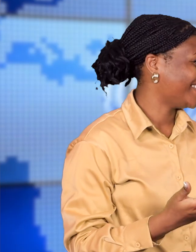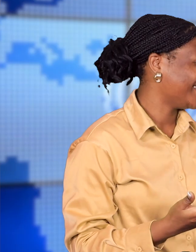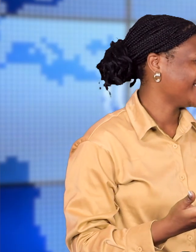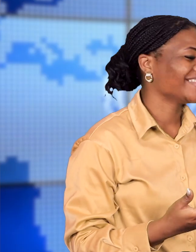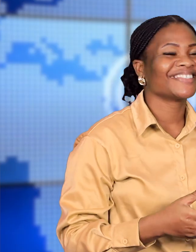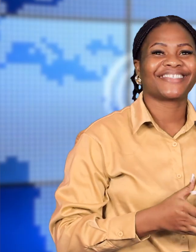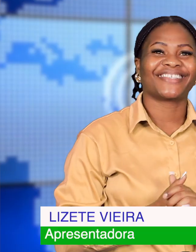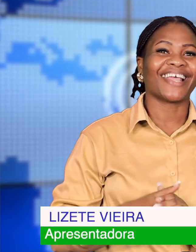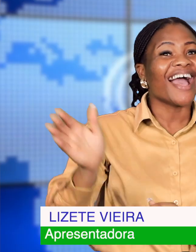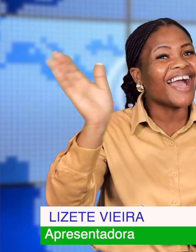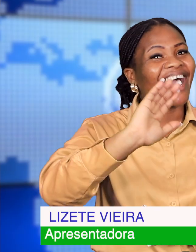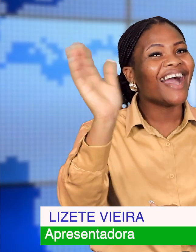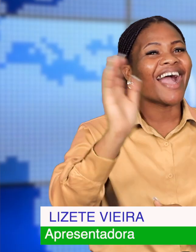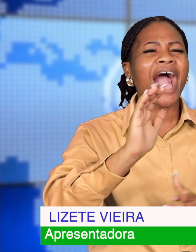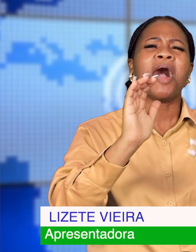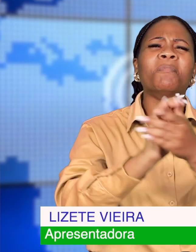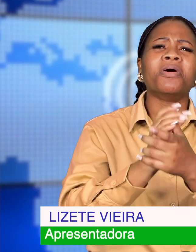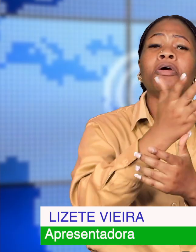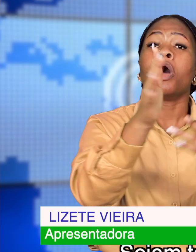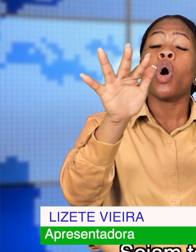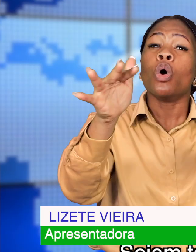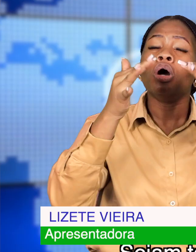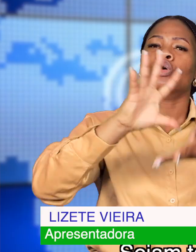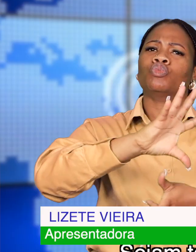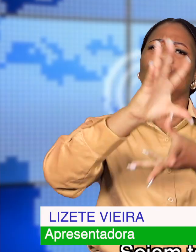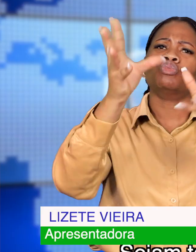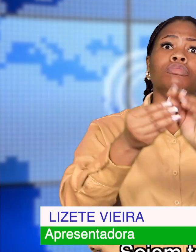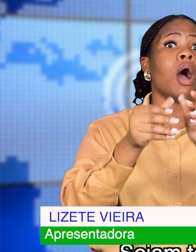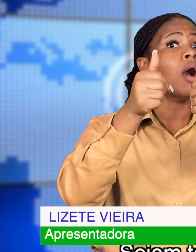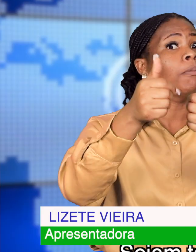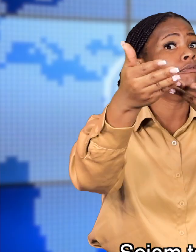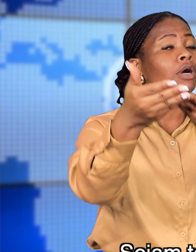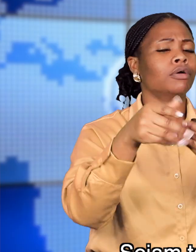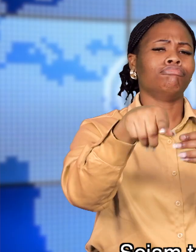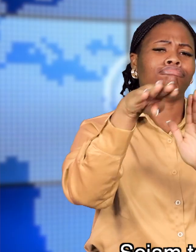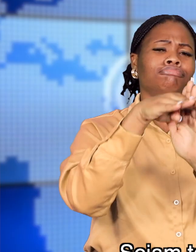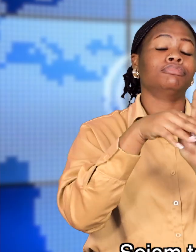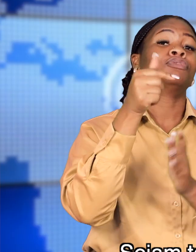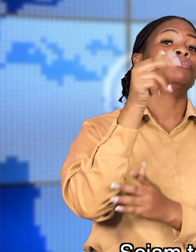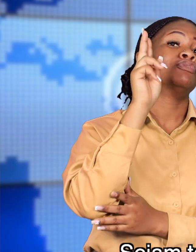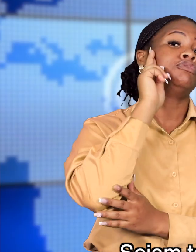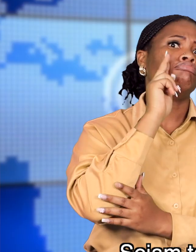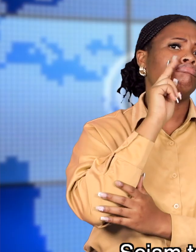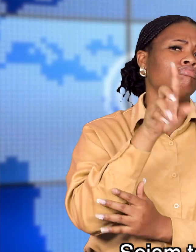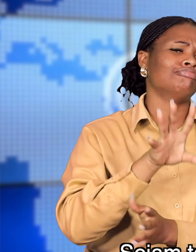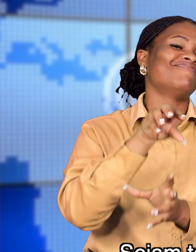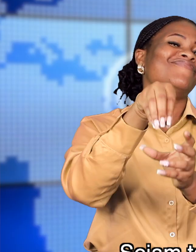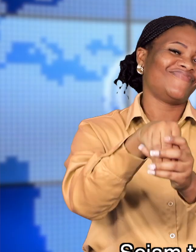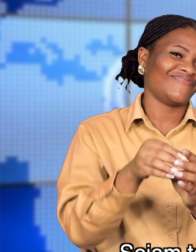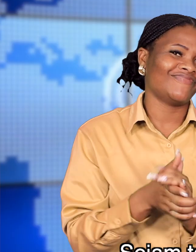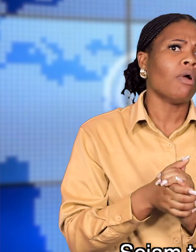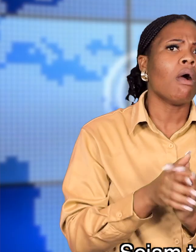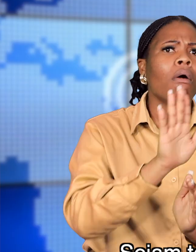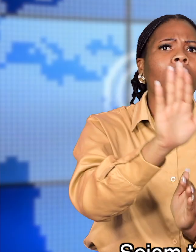Olá, amiguinhos! Olá, amiguinhas! Sejam todos e todas muito bem-vindos e